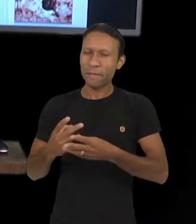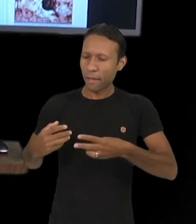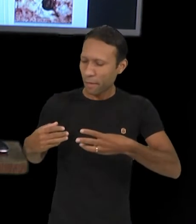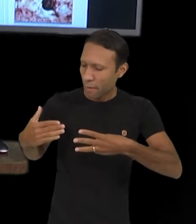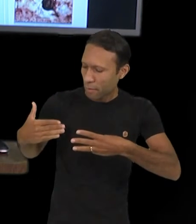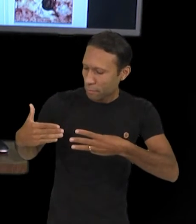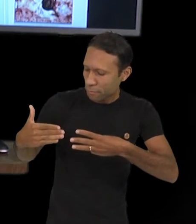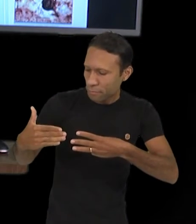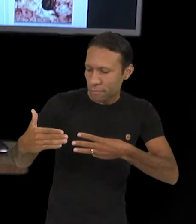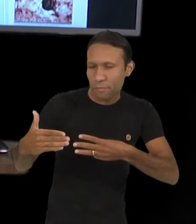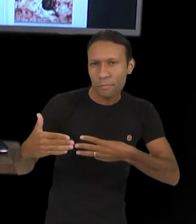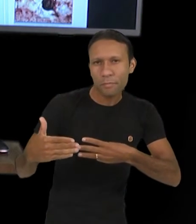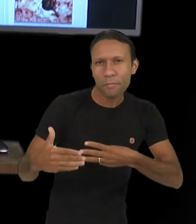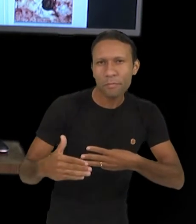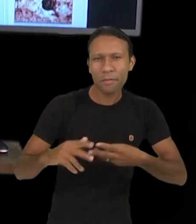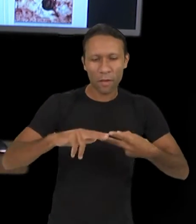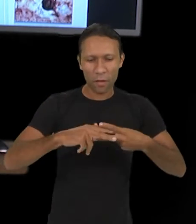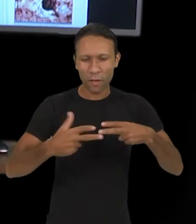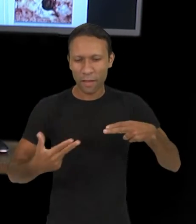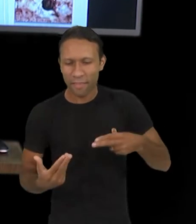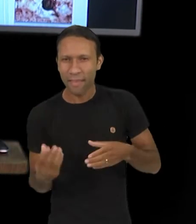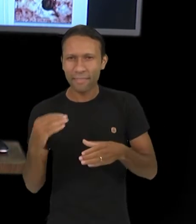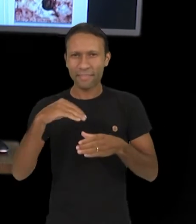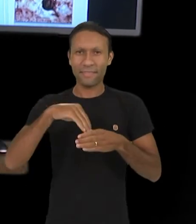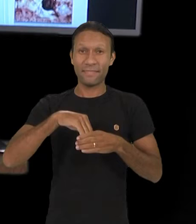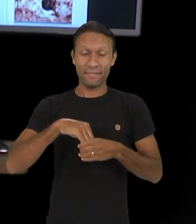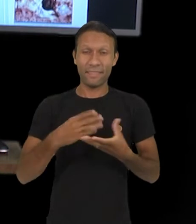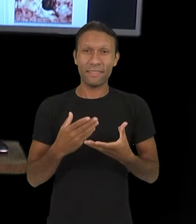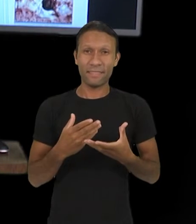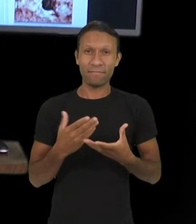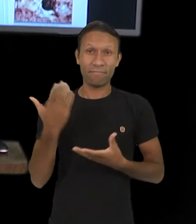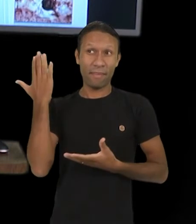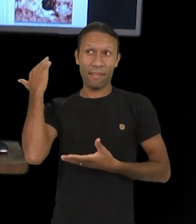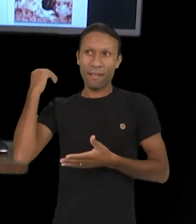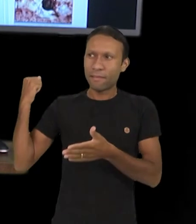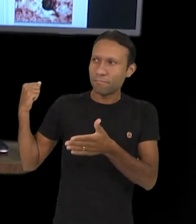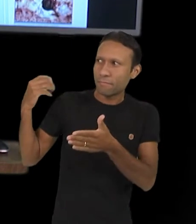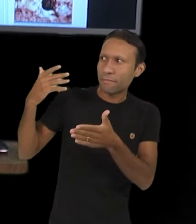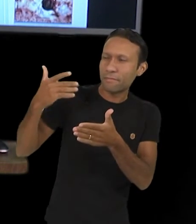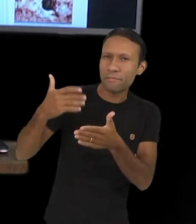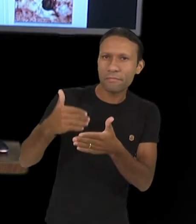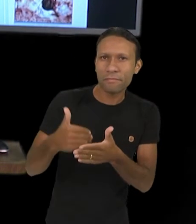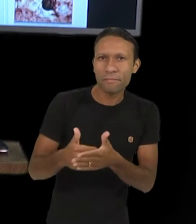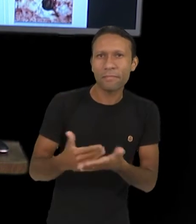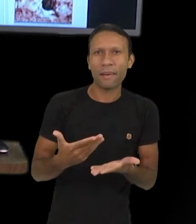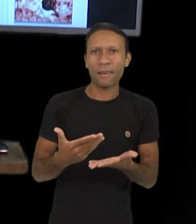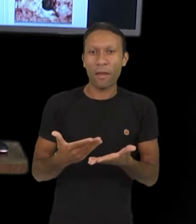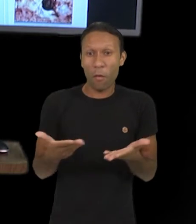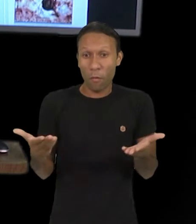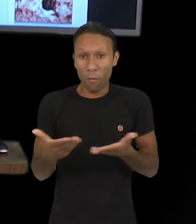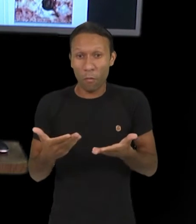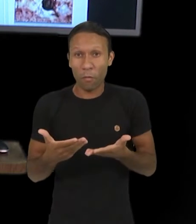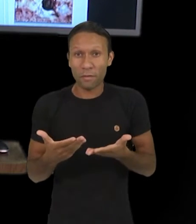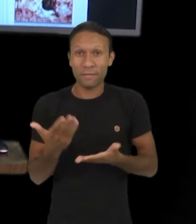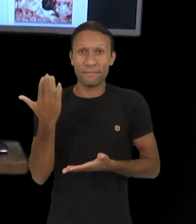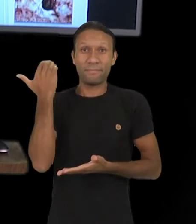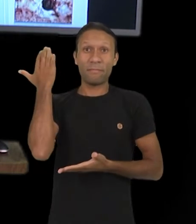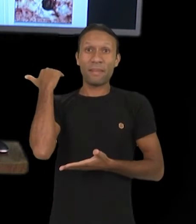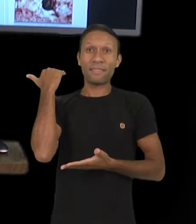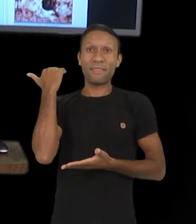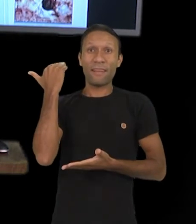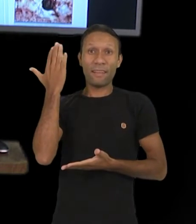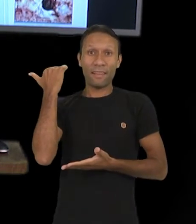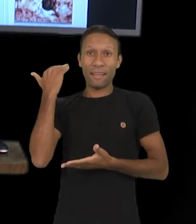pré-existentes, elas vêm com material genético de células pré-existentes, tá? O que é você hoje foi